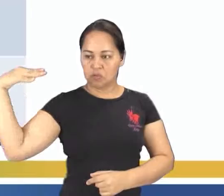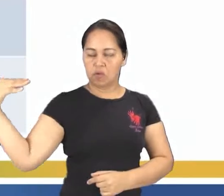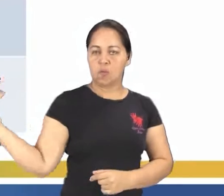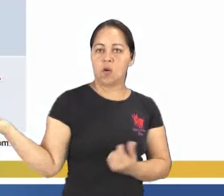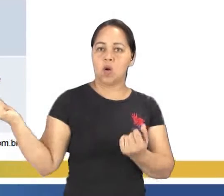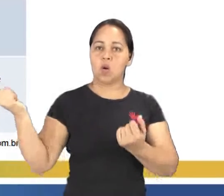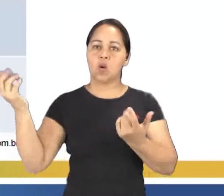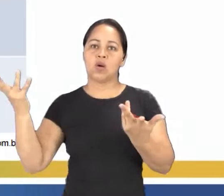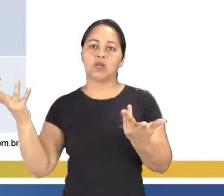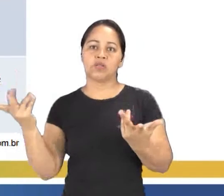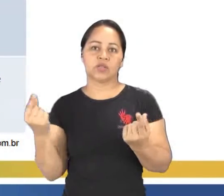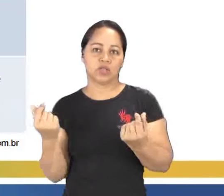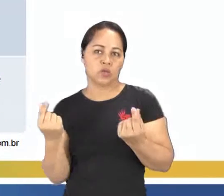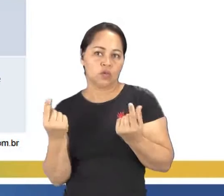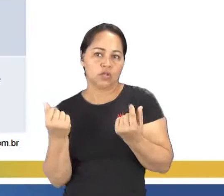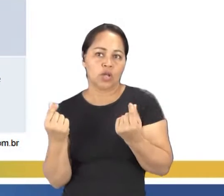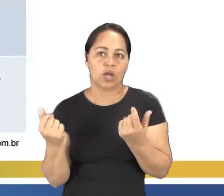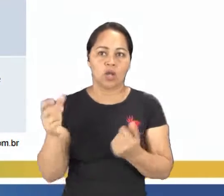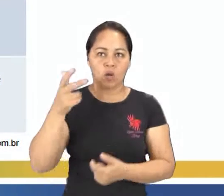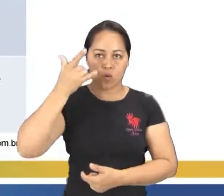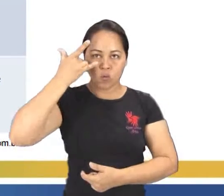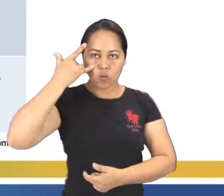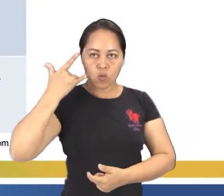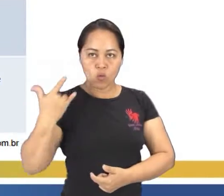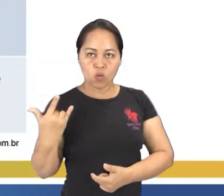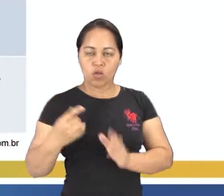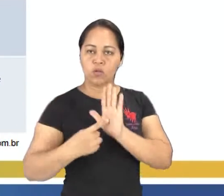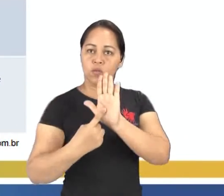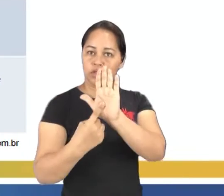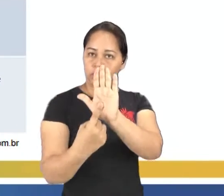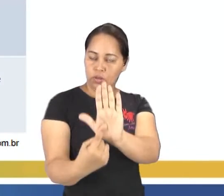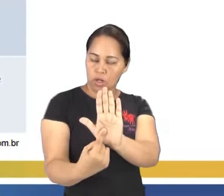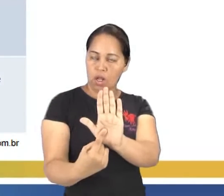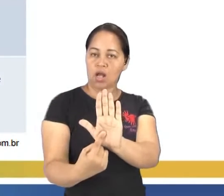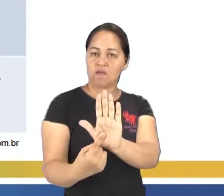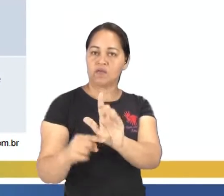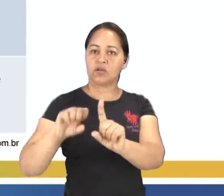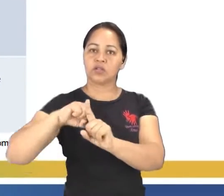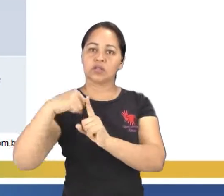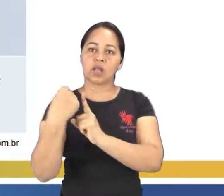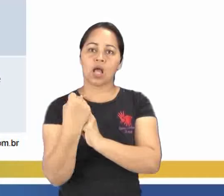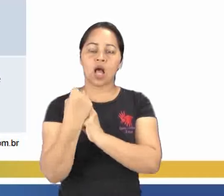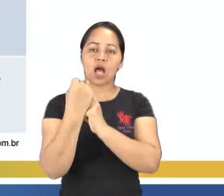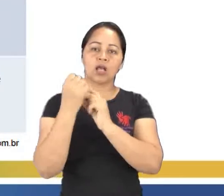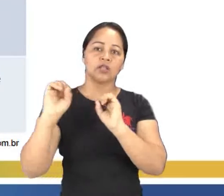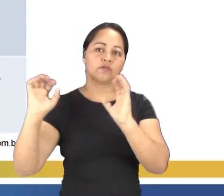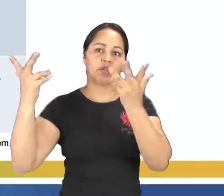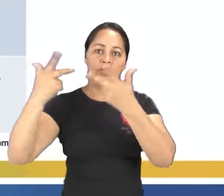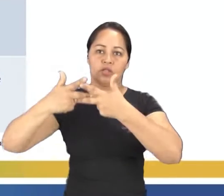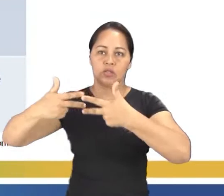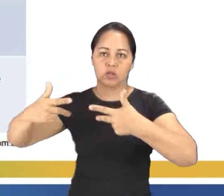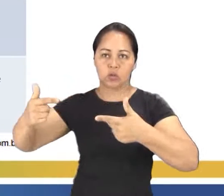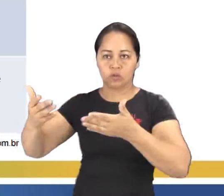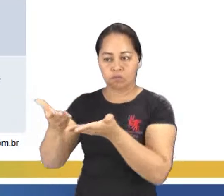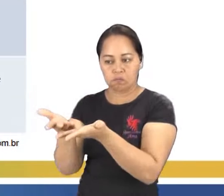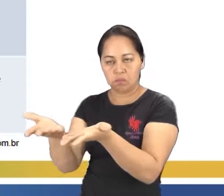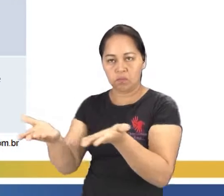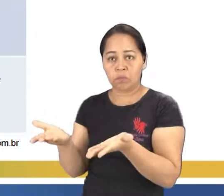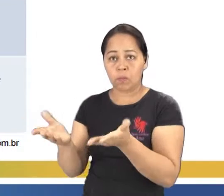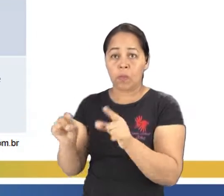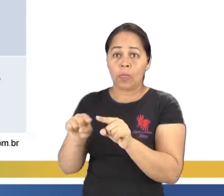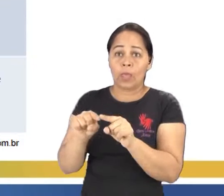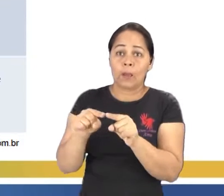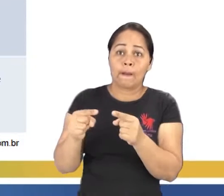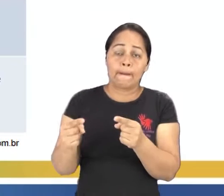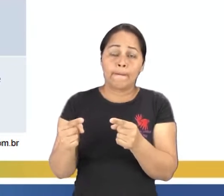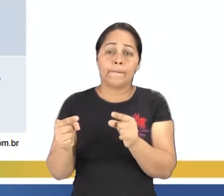que apresentava os seus personagens das classes sociais, entretanto, mais inferiores